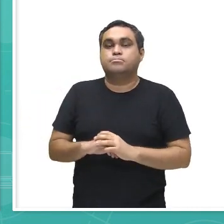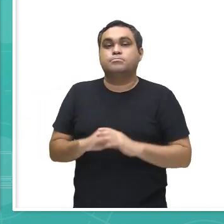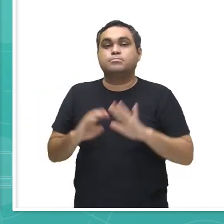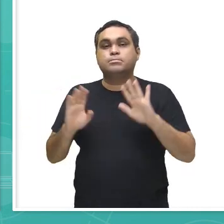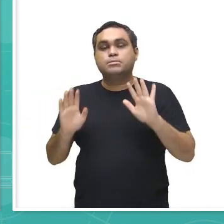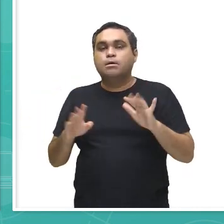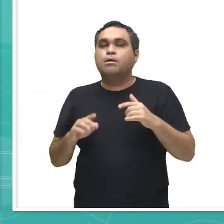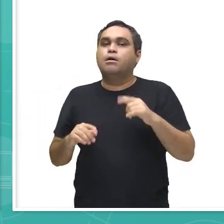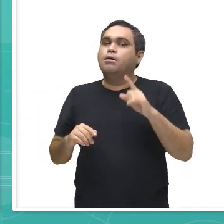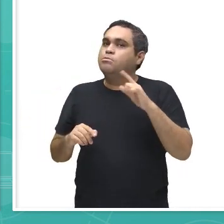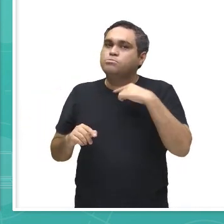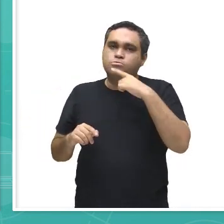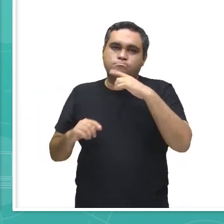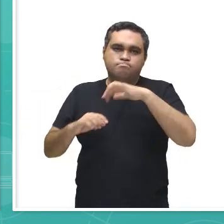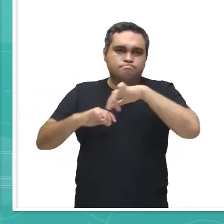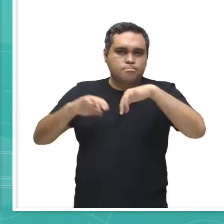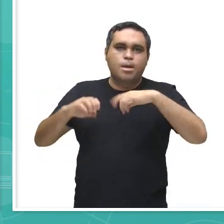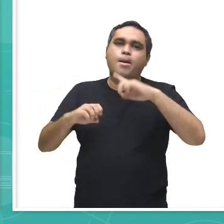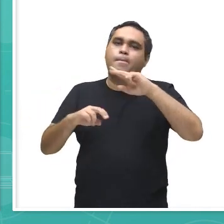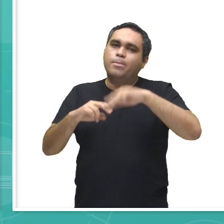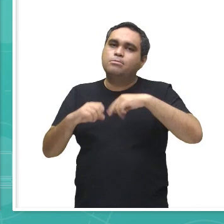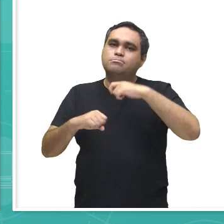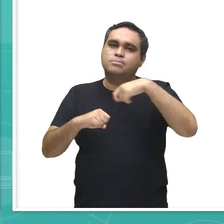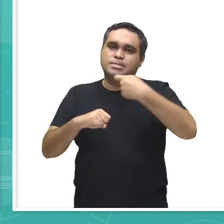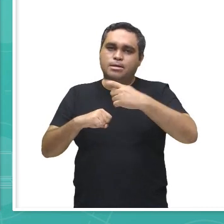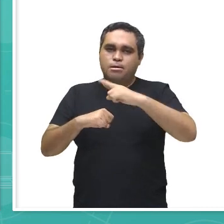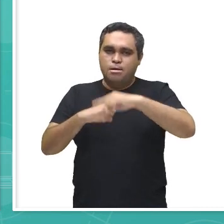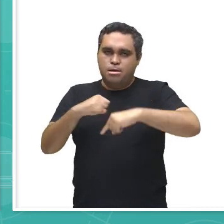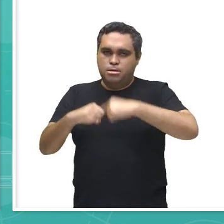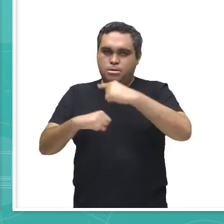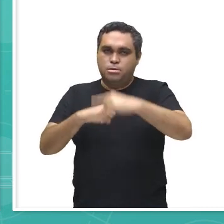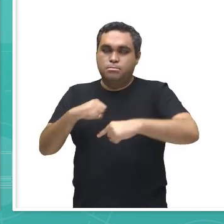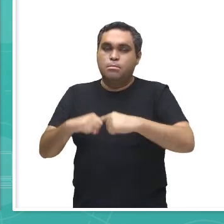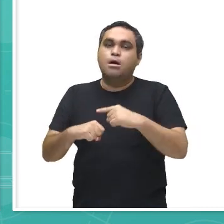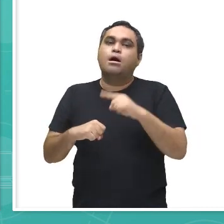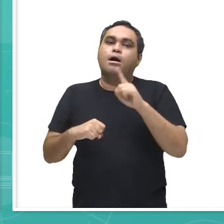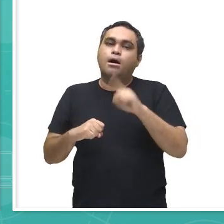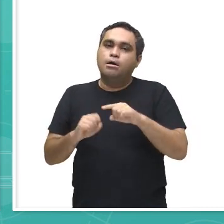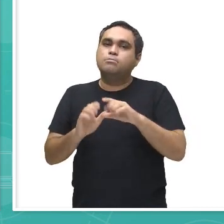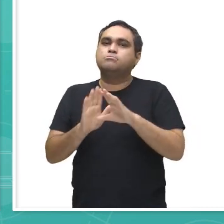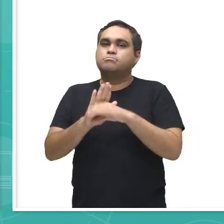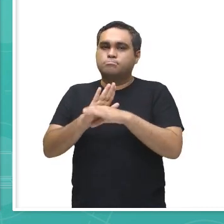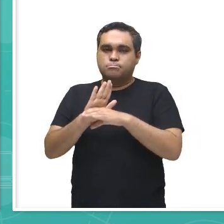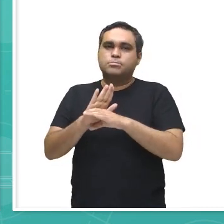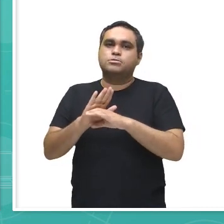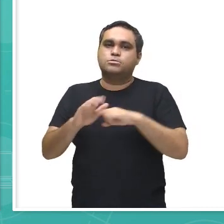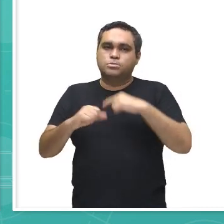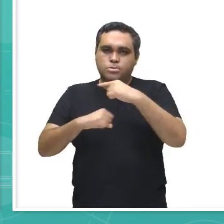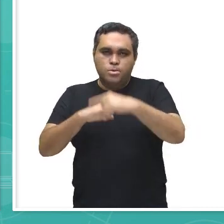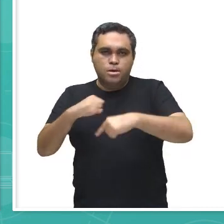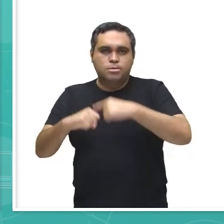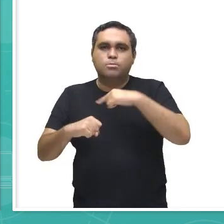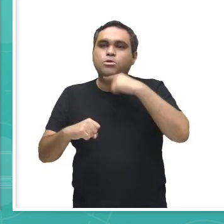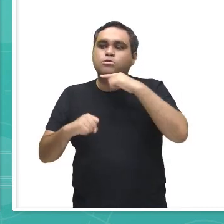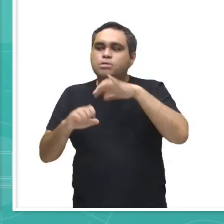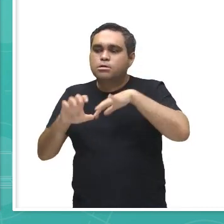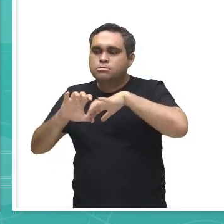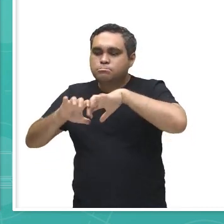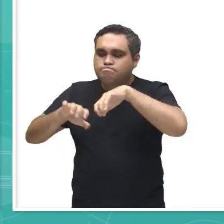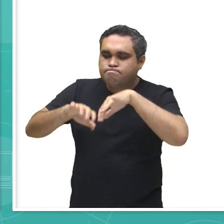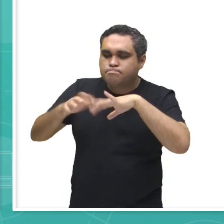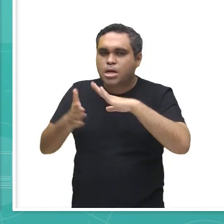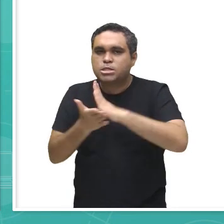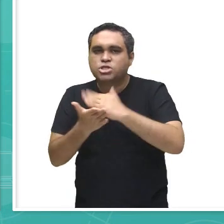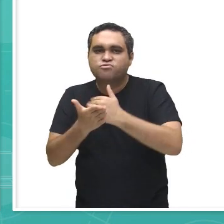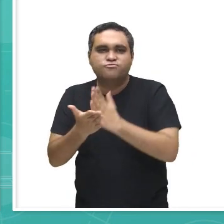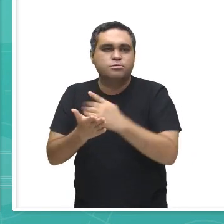é indivisível, tá bom? Então, essa é a definição do átomo que a gente observa aí na nossa